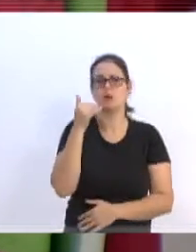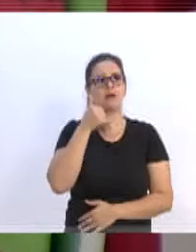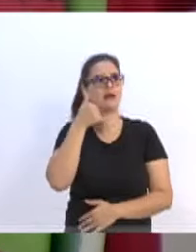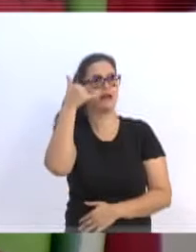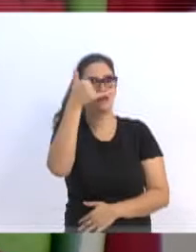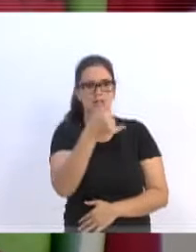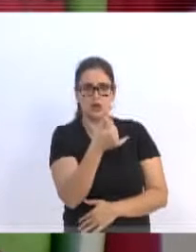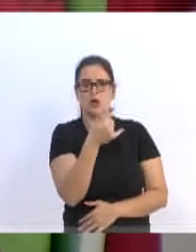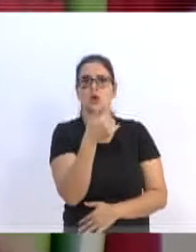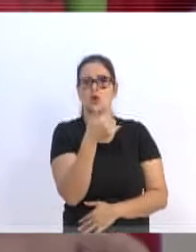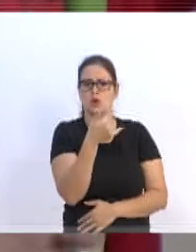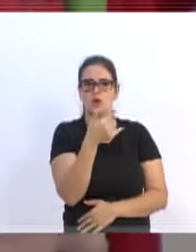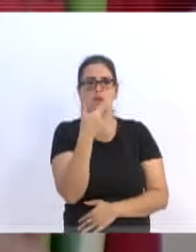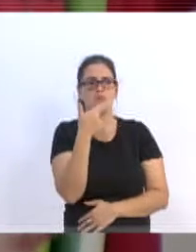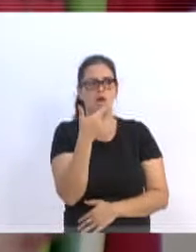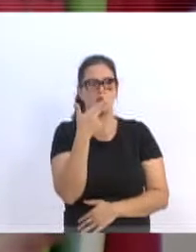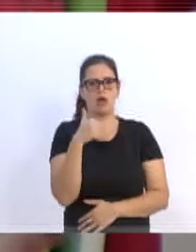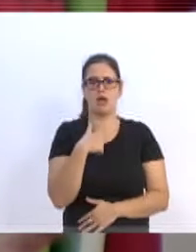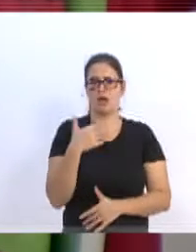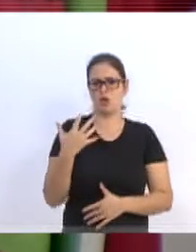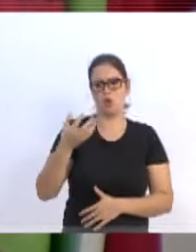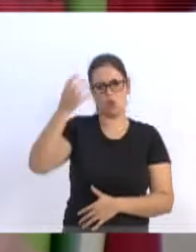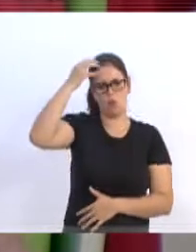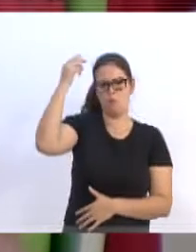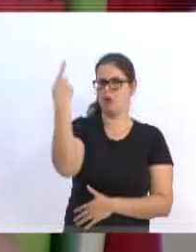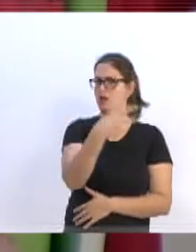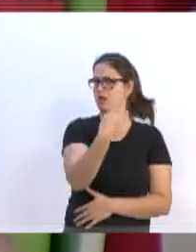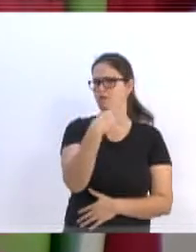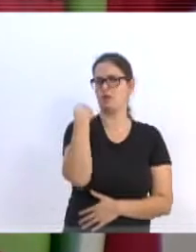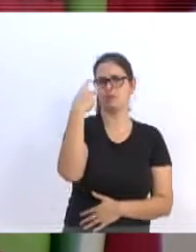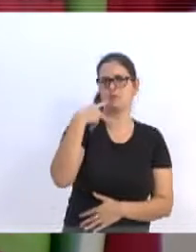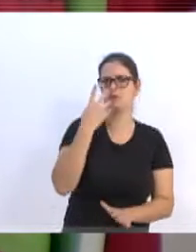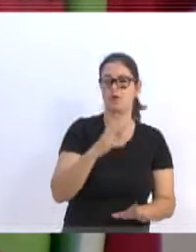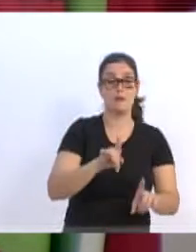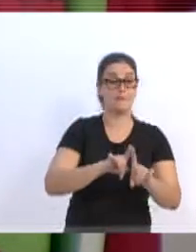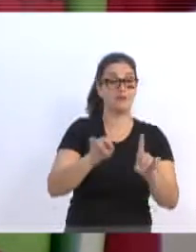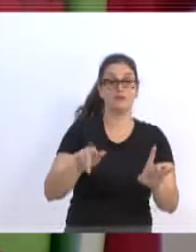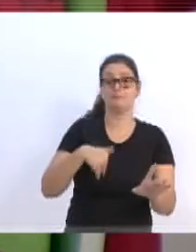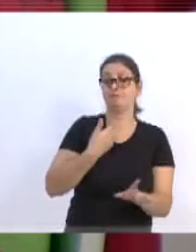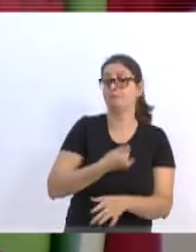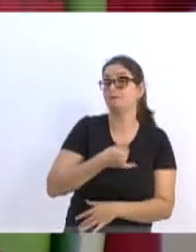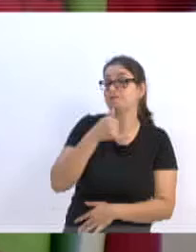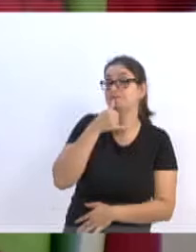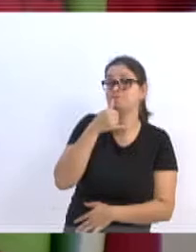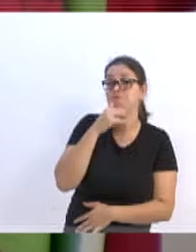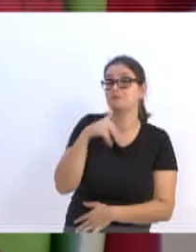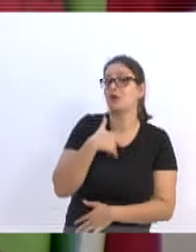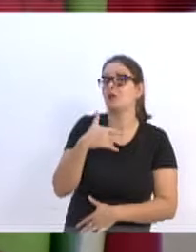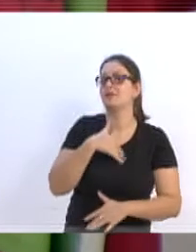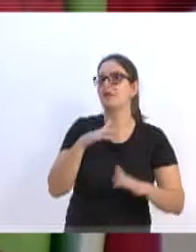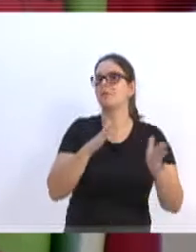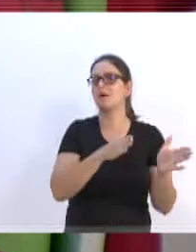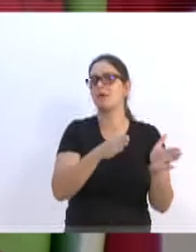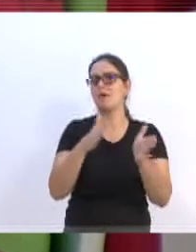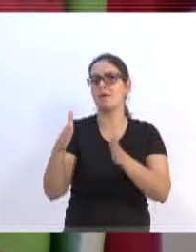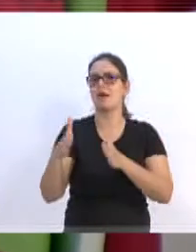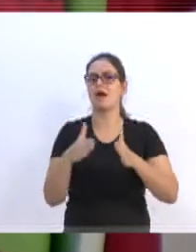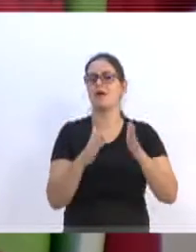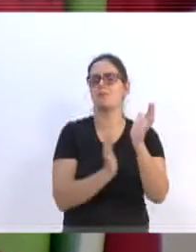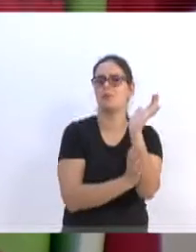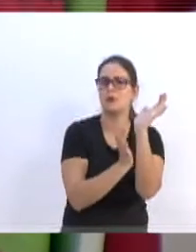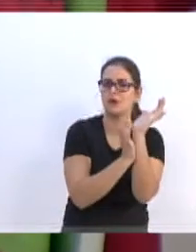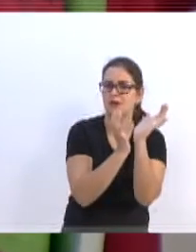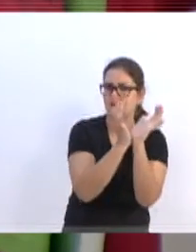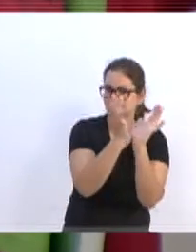giro acham que a culpa é nossa mas infelizmente nós temos aí todo um trâmite legal para ser cumprido para